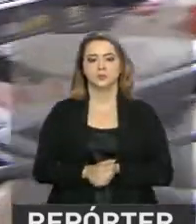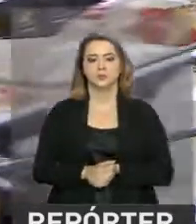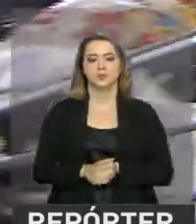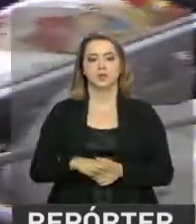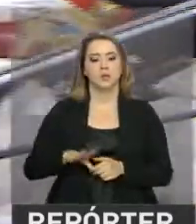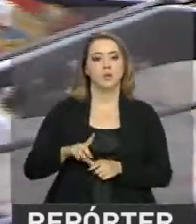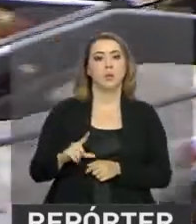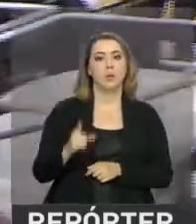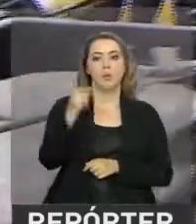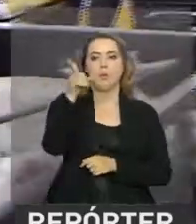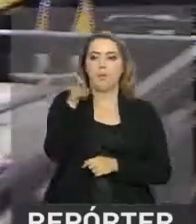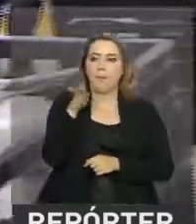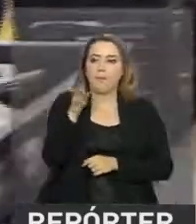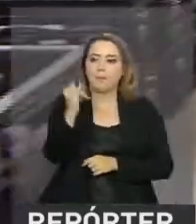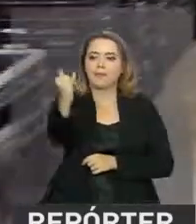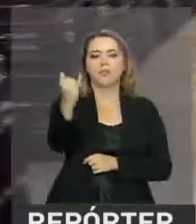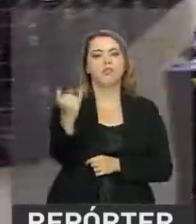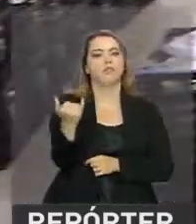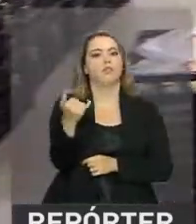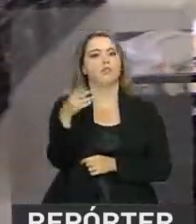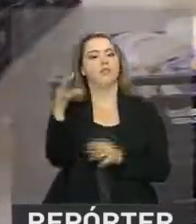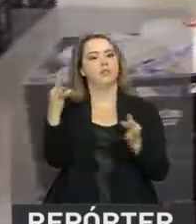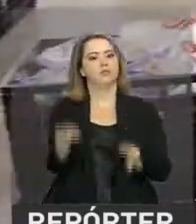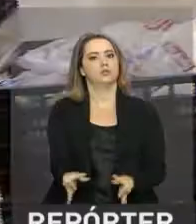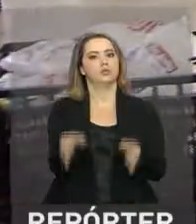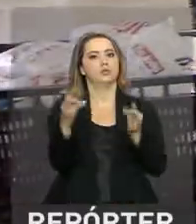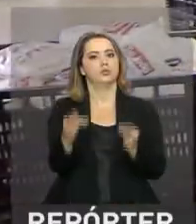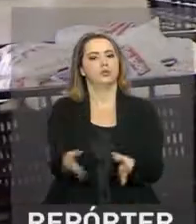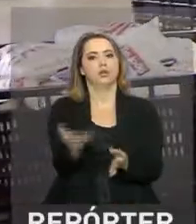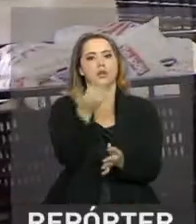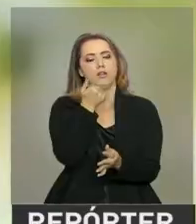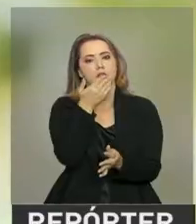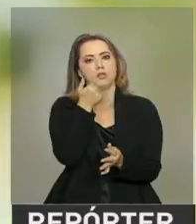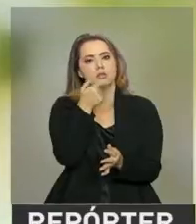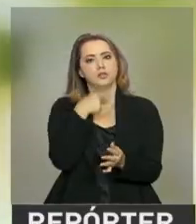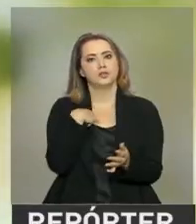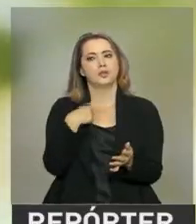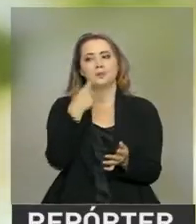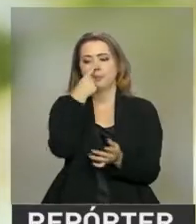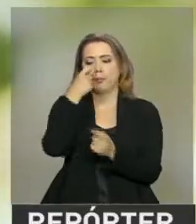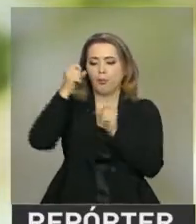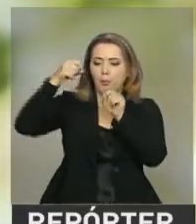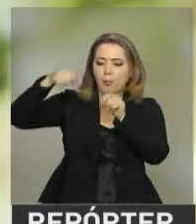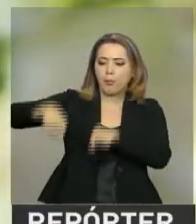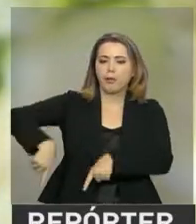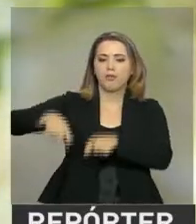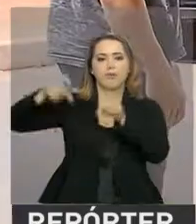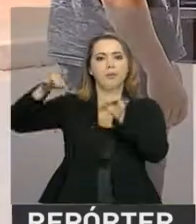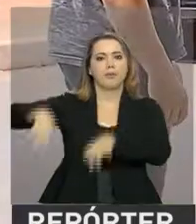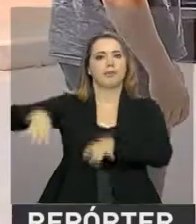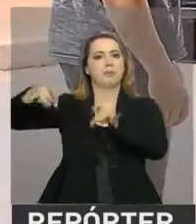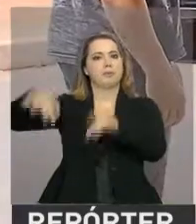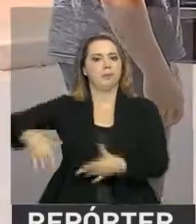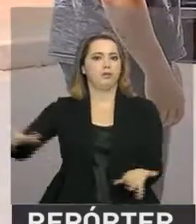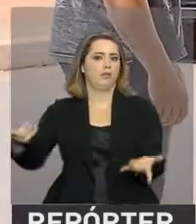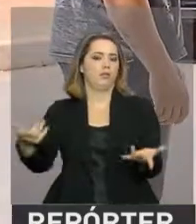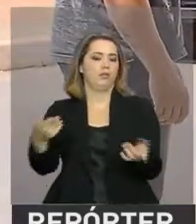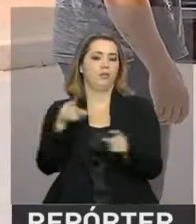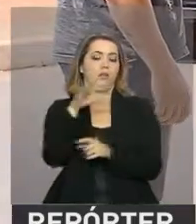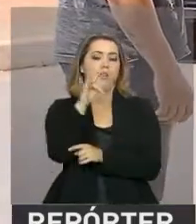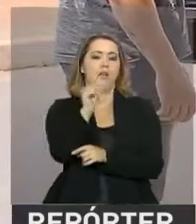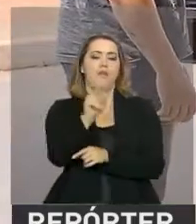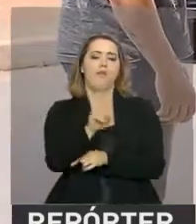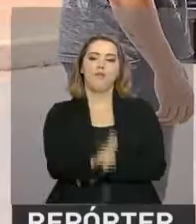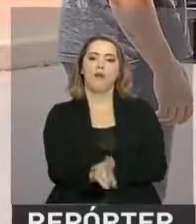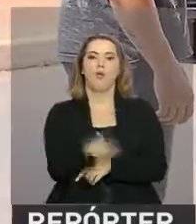Mais de 1 bilhão de toneladas de alimentos produzidos por ano no mundo vai para o lixo, segundo a FAO, Organização das